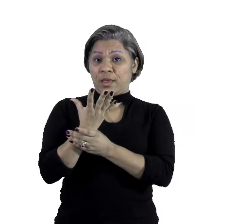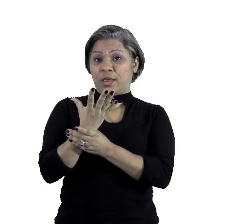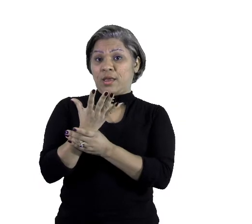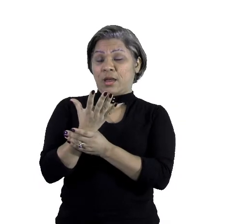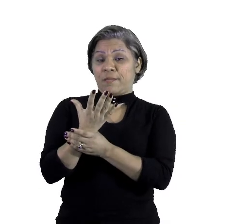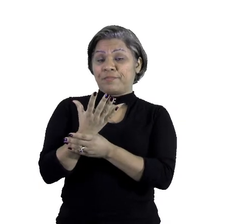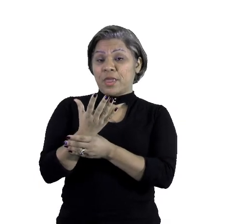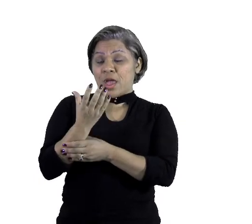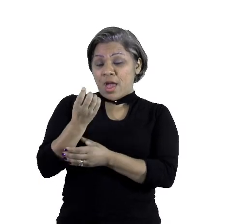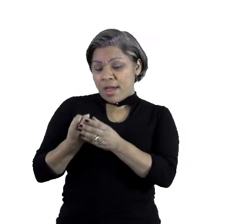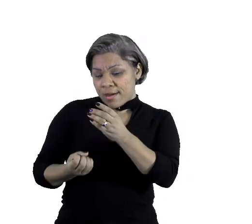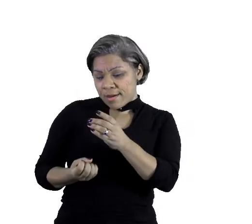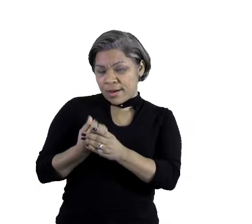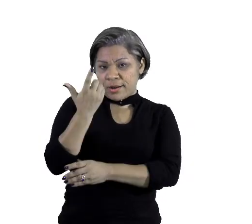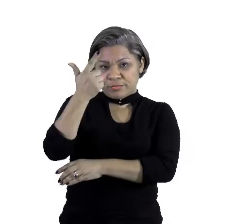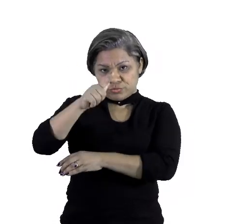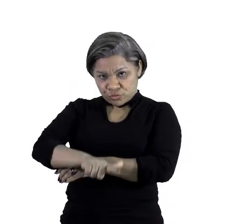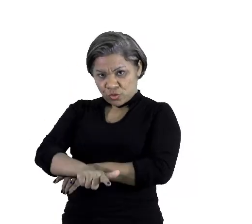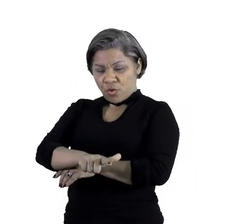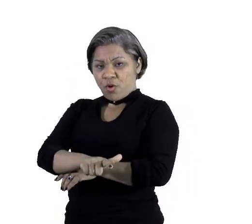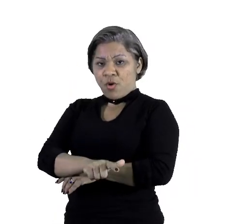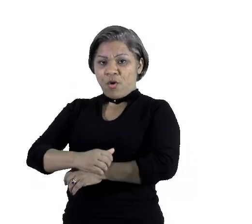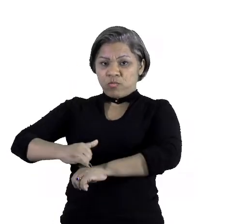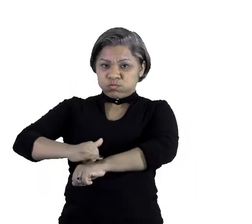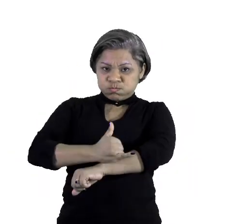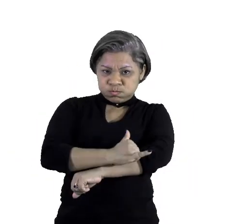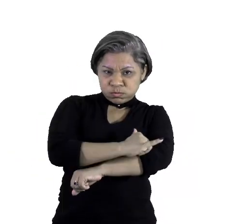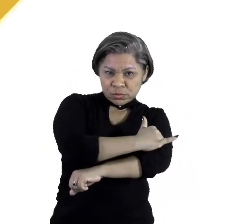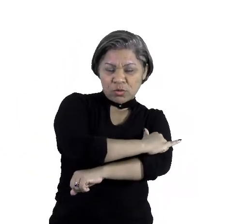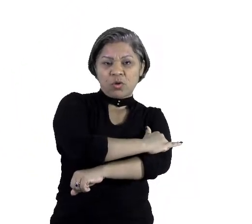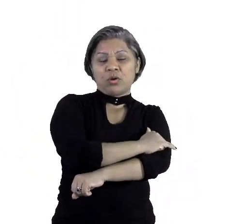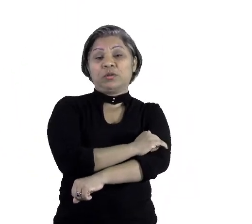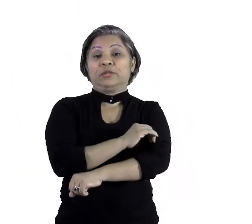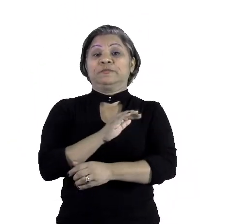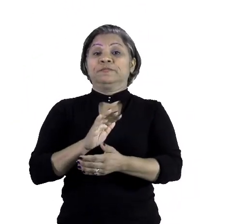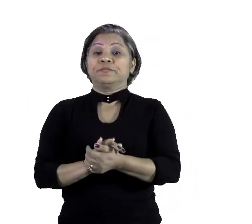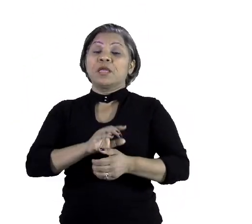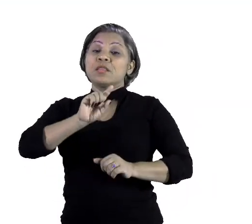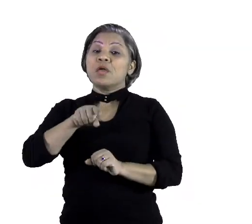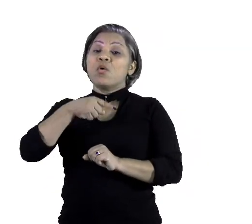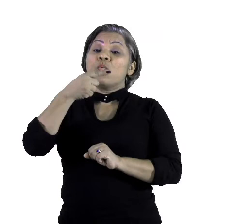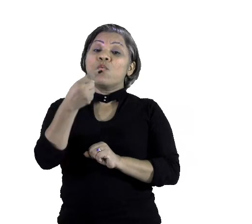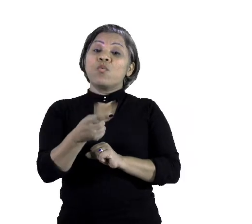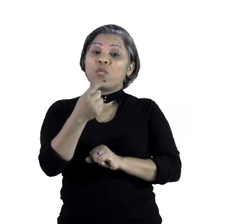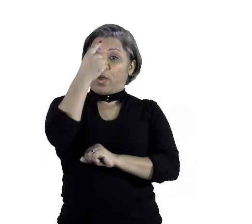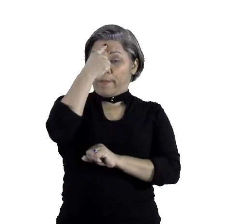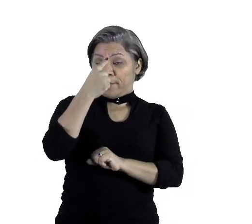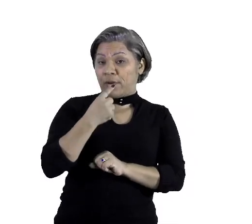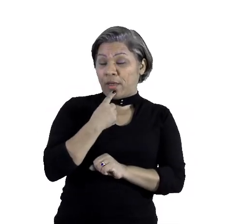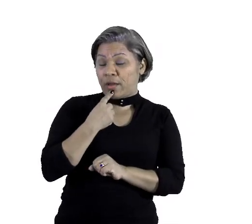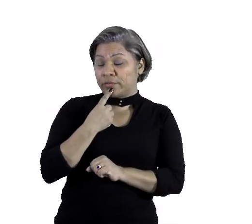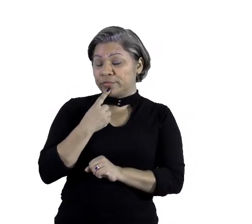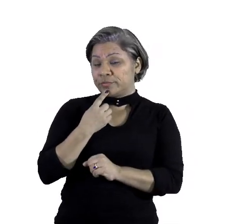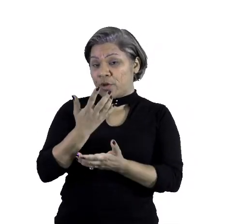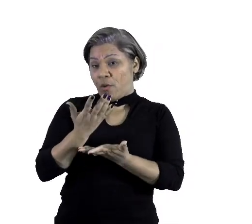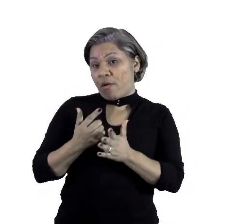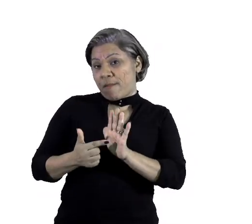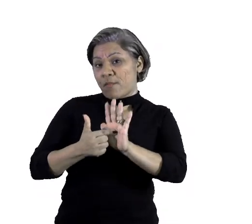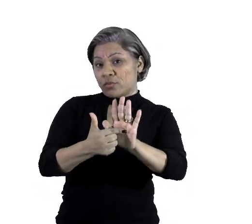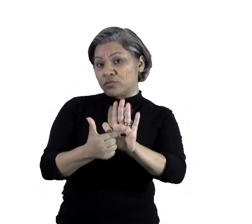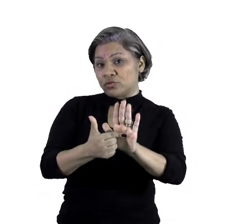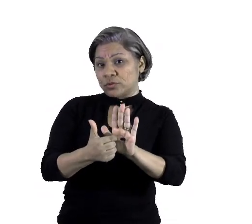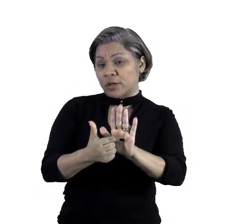engorda, nosso Nelore. E o último slide que eu queria mostrar para vocês na aula de hoje é mostrar